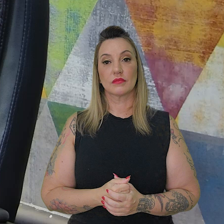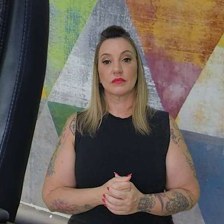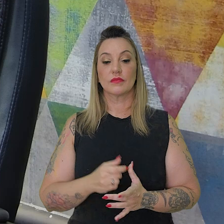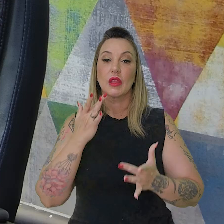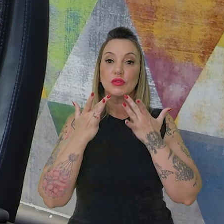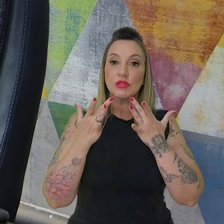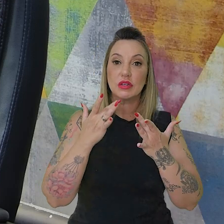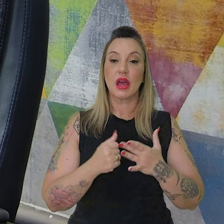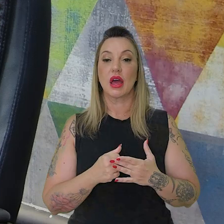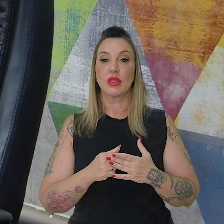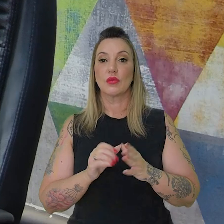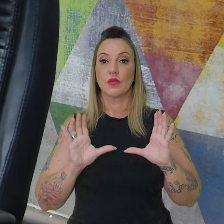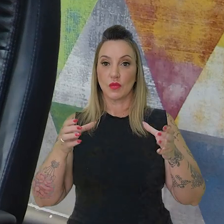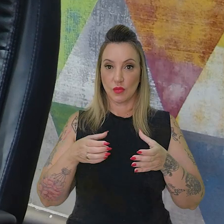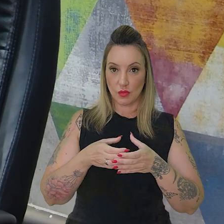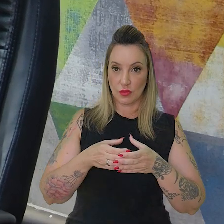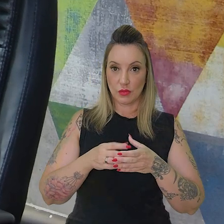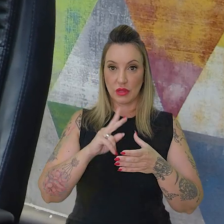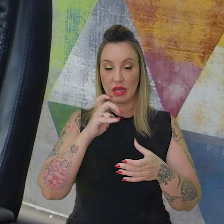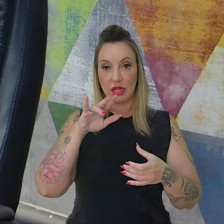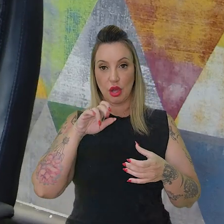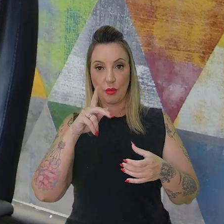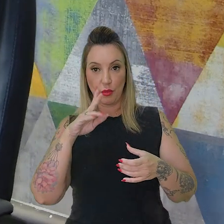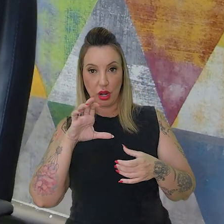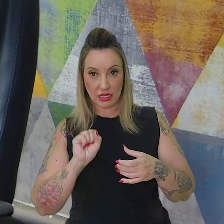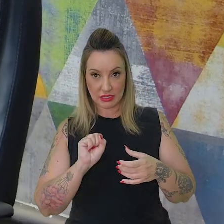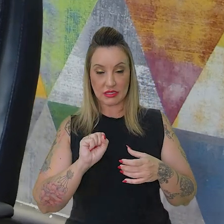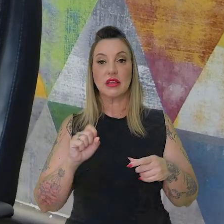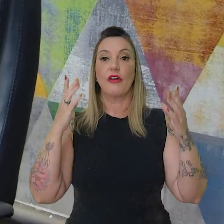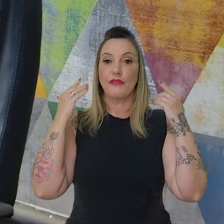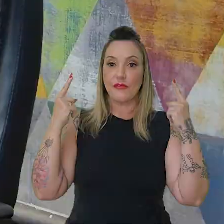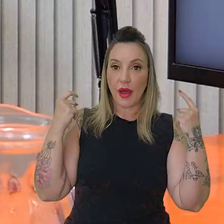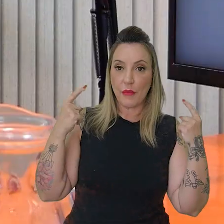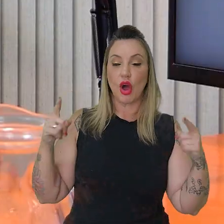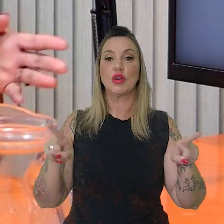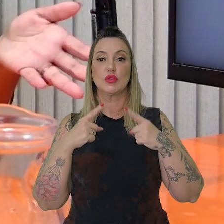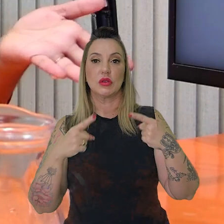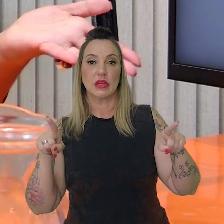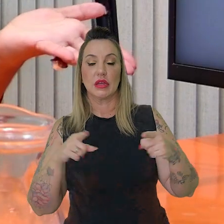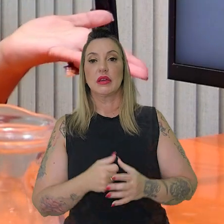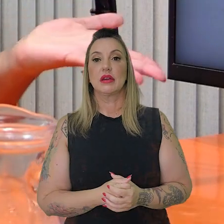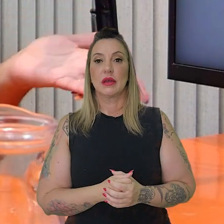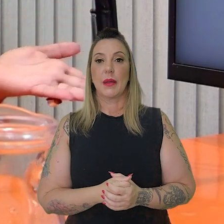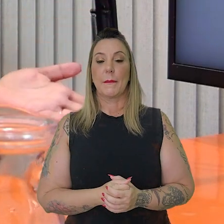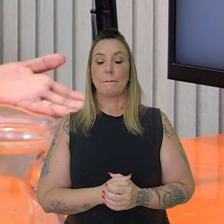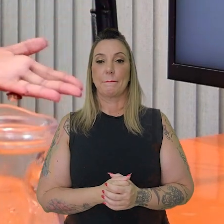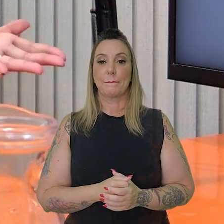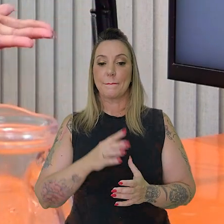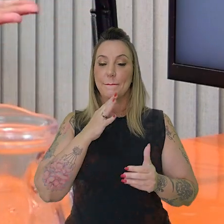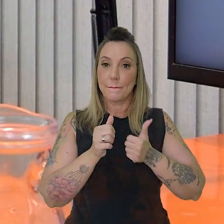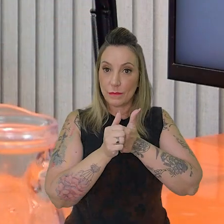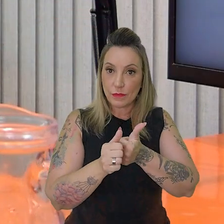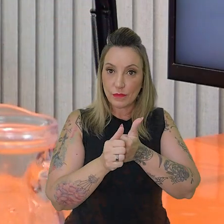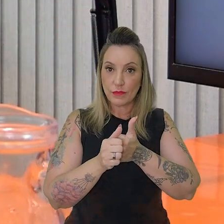teatro a companhia de teatro lá de Heliópolis Mega famosa orquestra orquestra Orquestra que foi acompanhou a lin